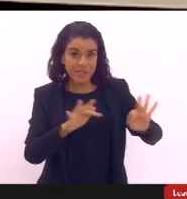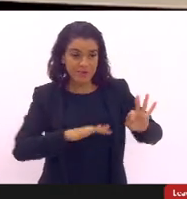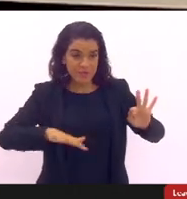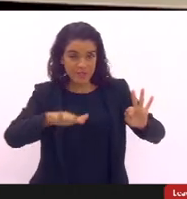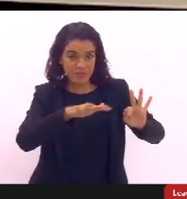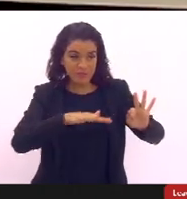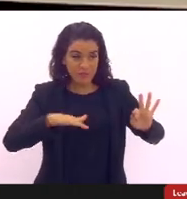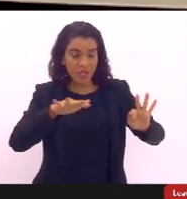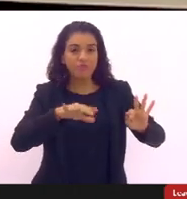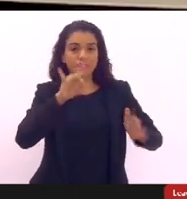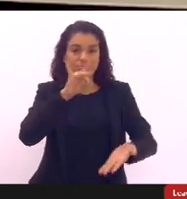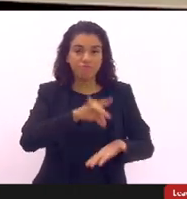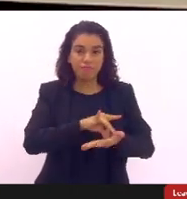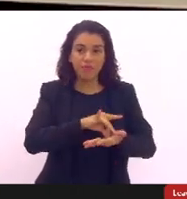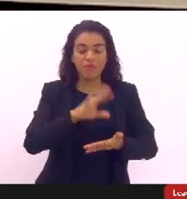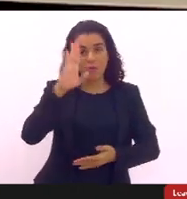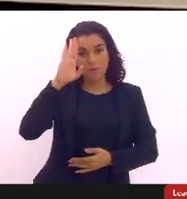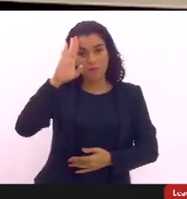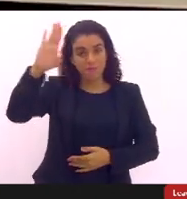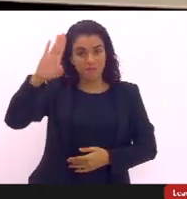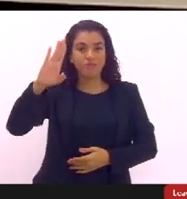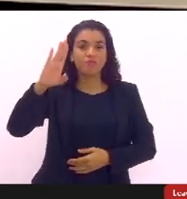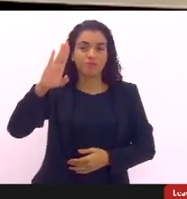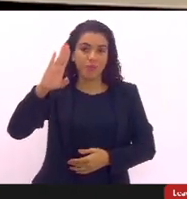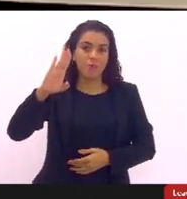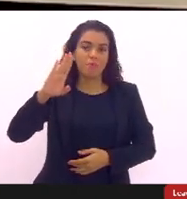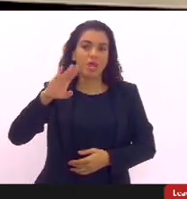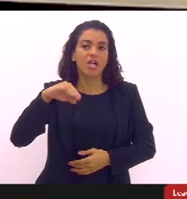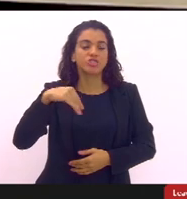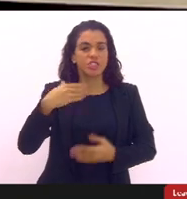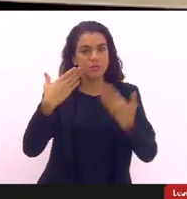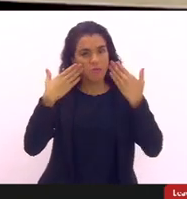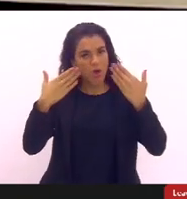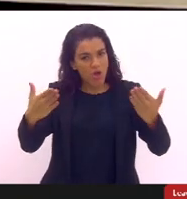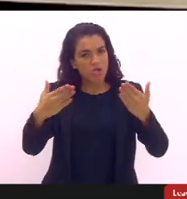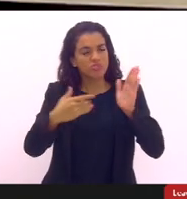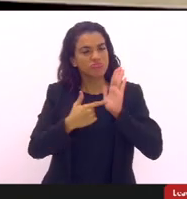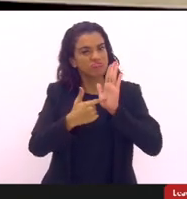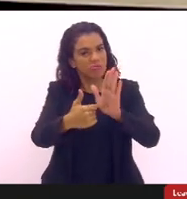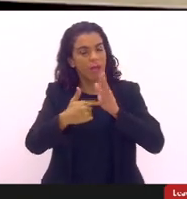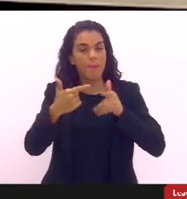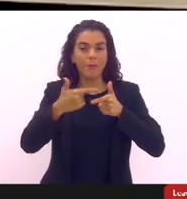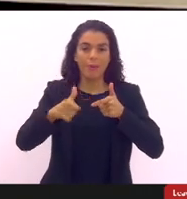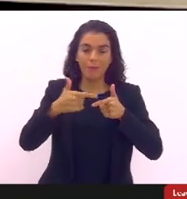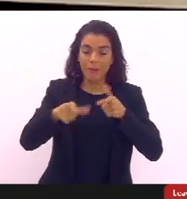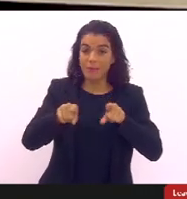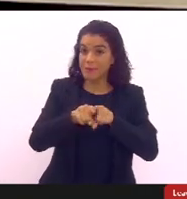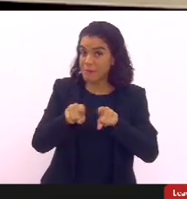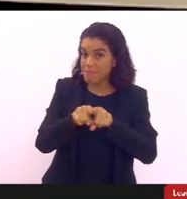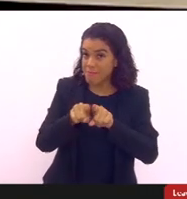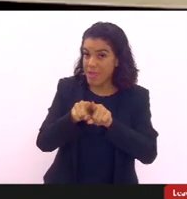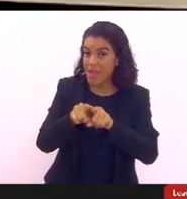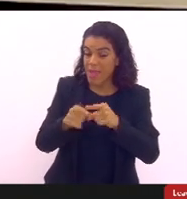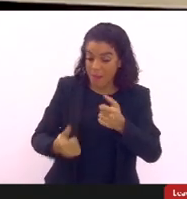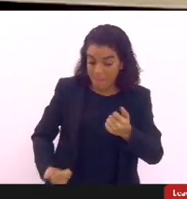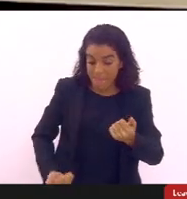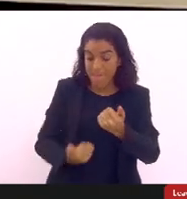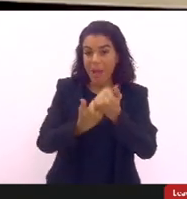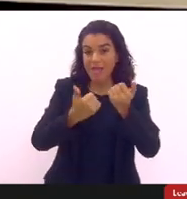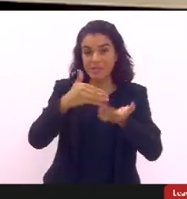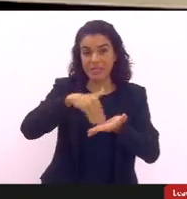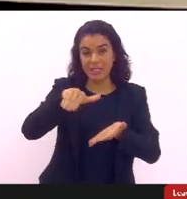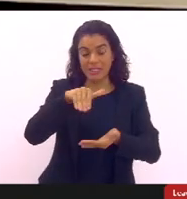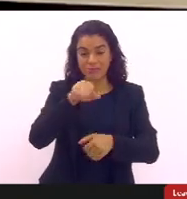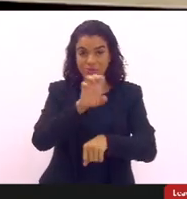foi absolutamente fundamental para a gente expor o problema e para, inclusive, engajar a Secretaria de Estado de Saúde